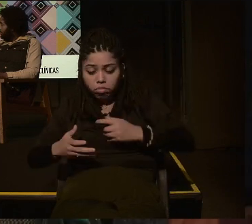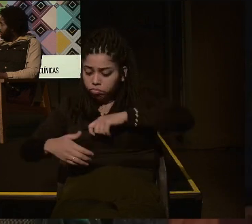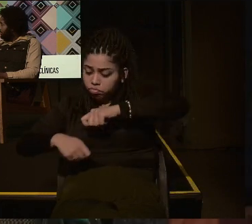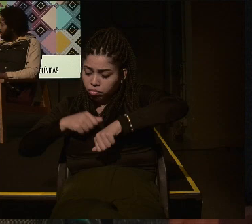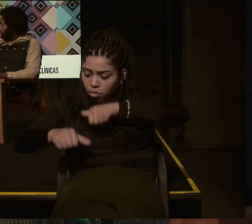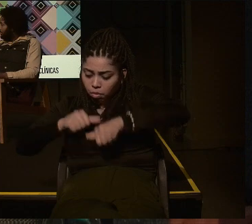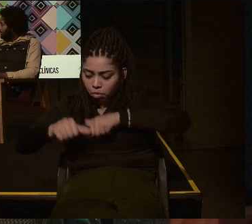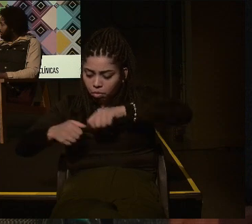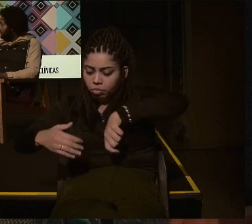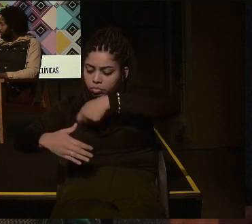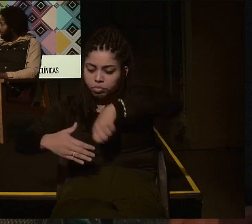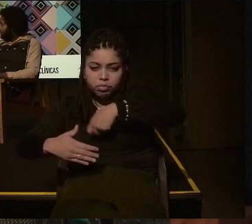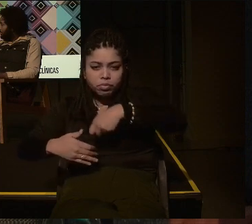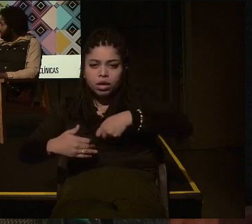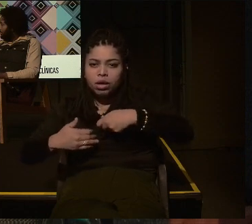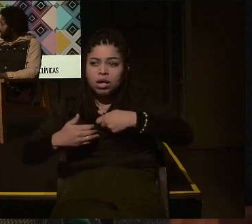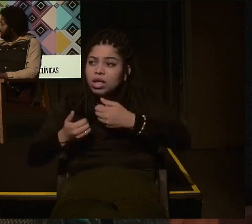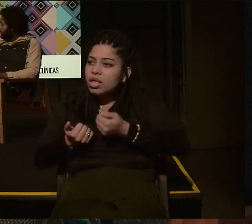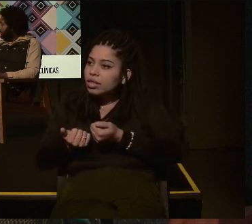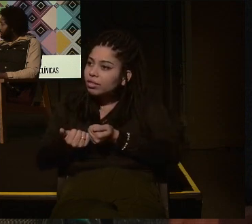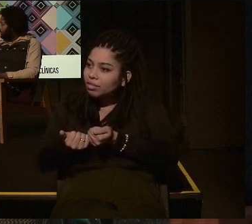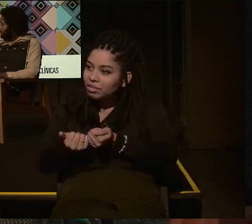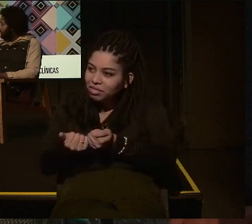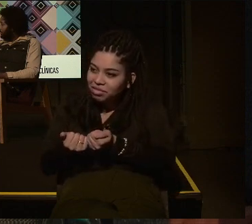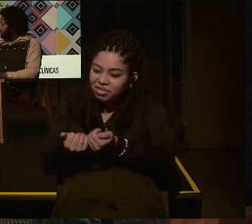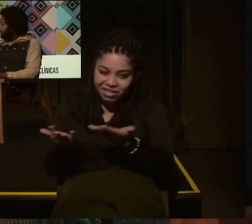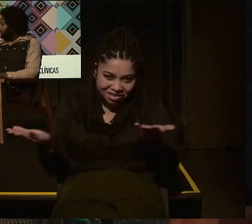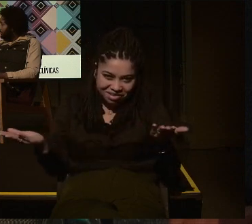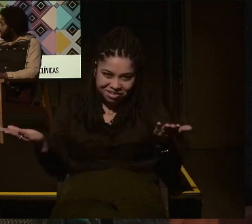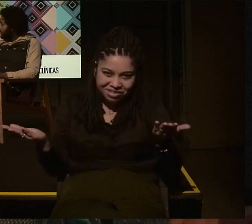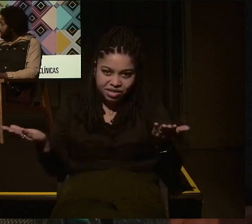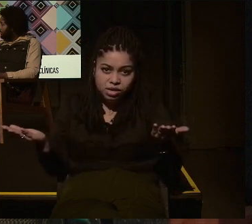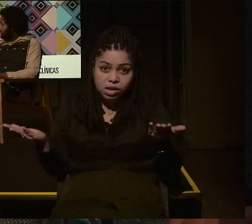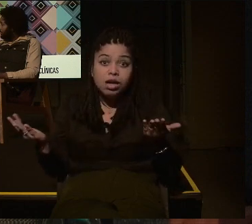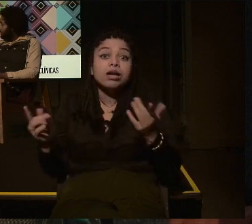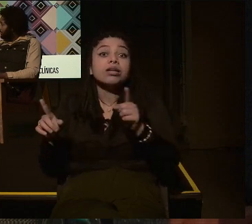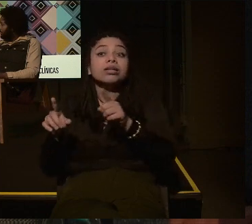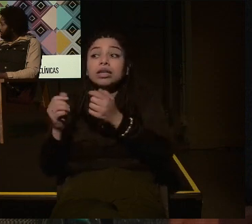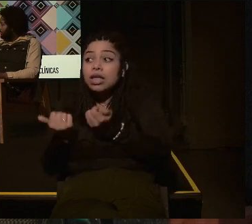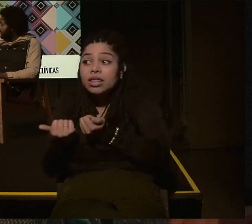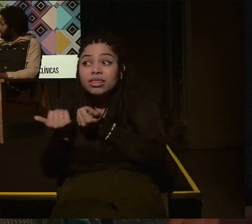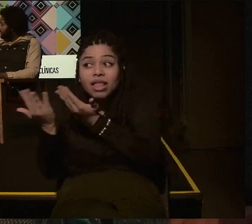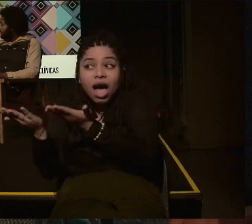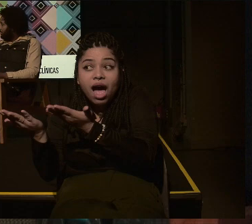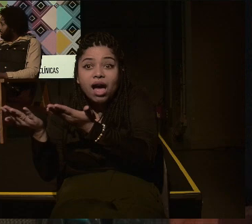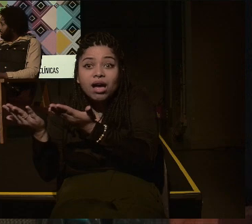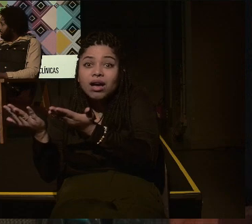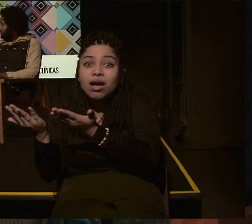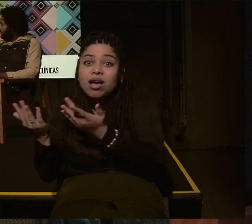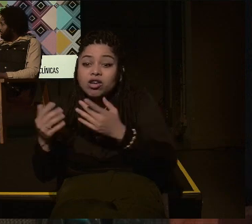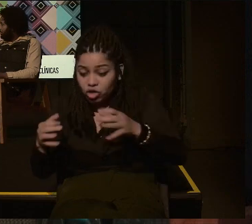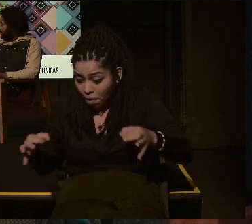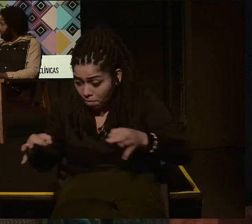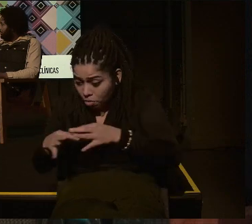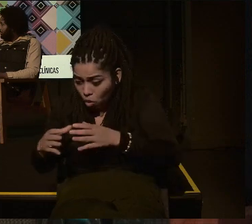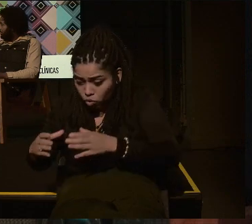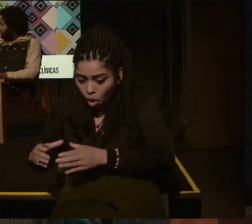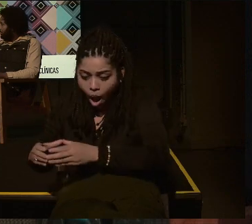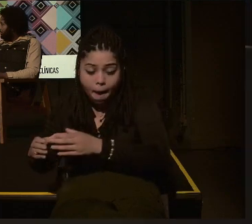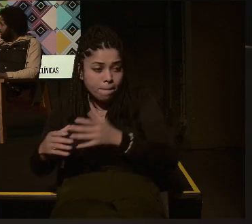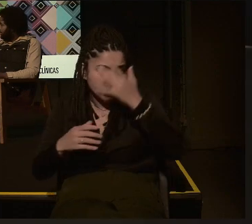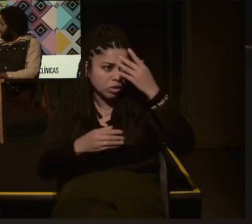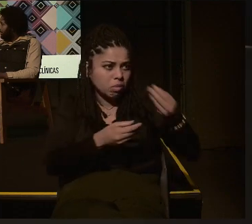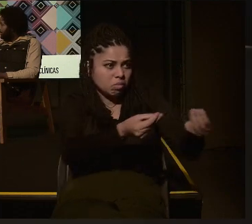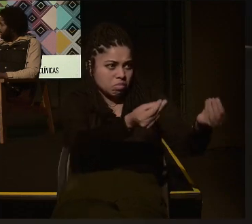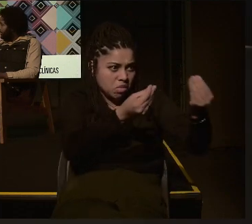ofertar isso para todos, inclusive para aqueles que te ofereceram aquilo enquanto política de